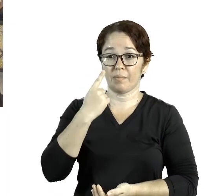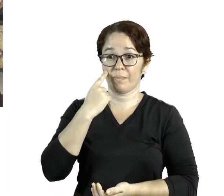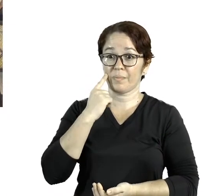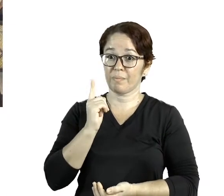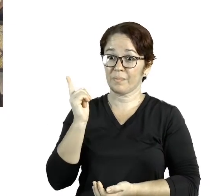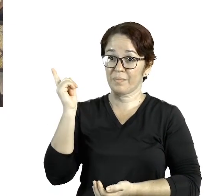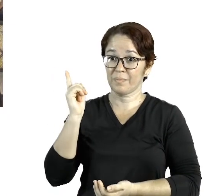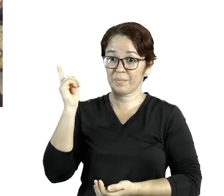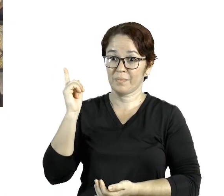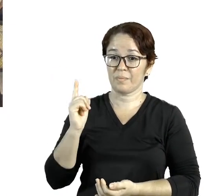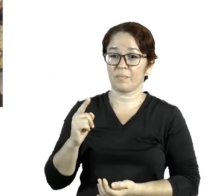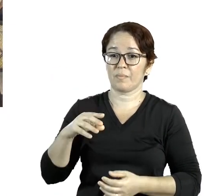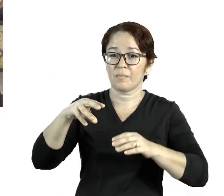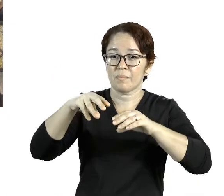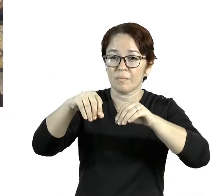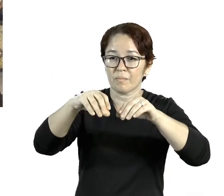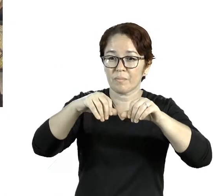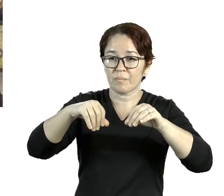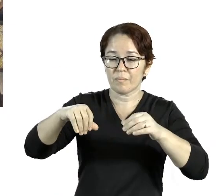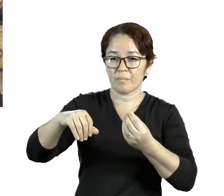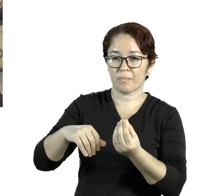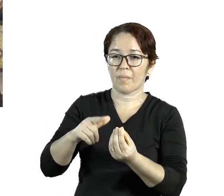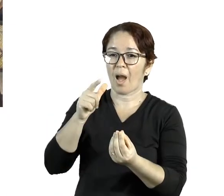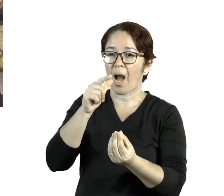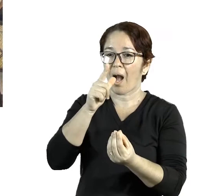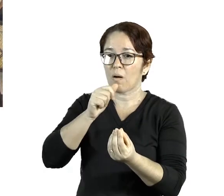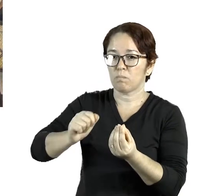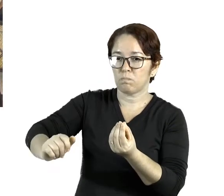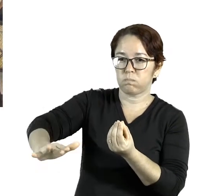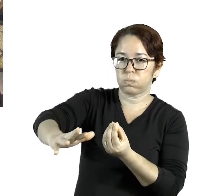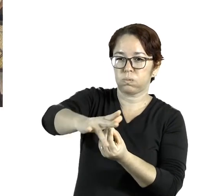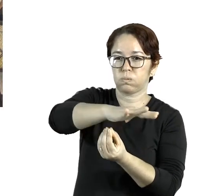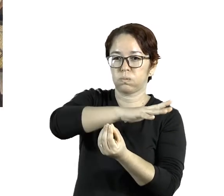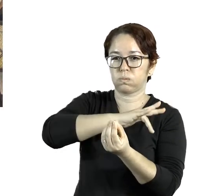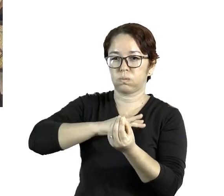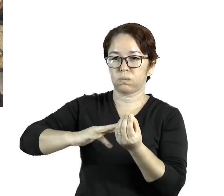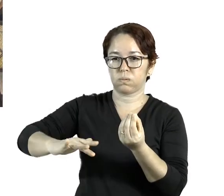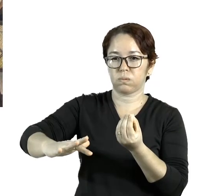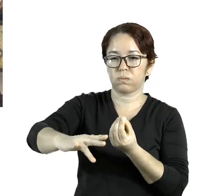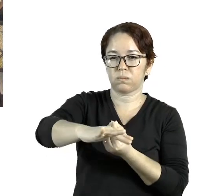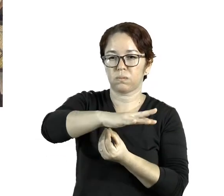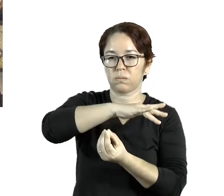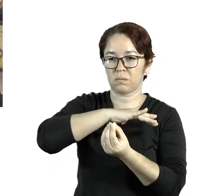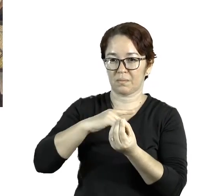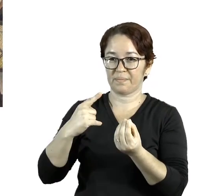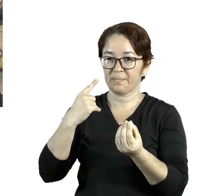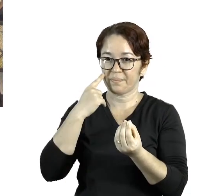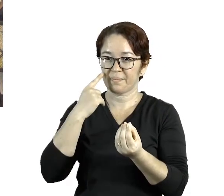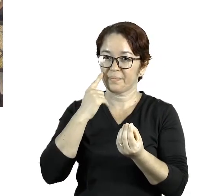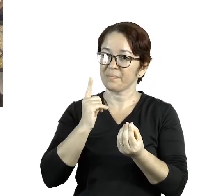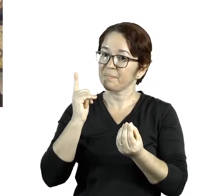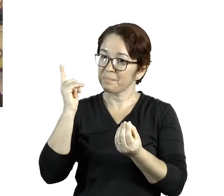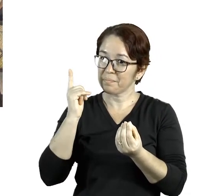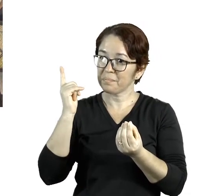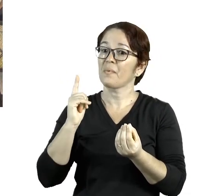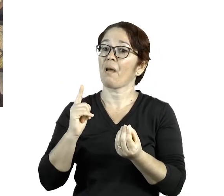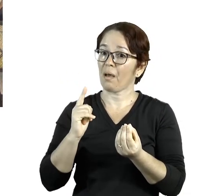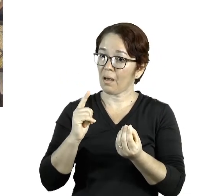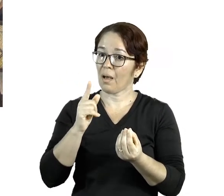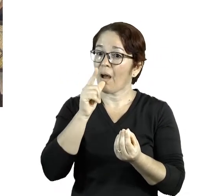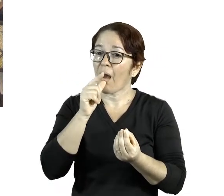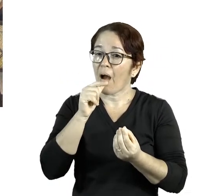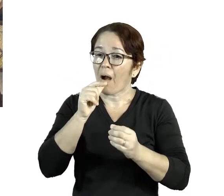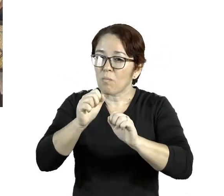construíram um grande Império Asteca em cima de um lago. Olha o desenvolvimento dessa sociedade.